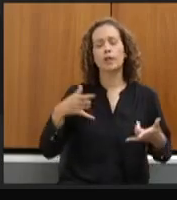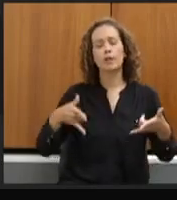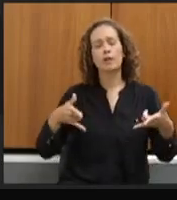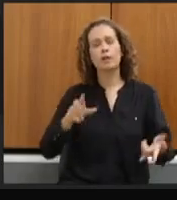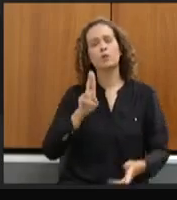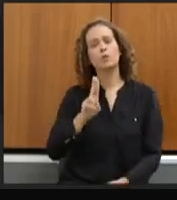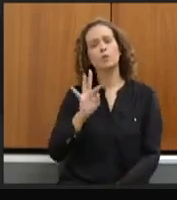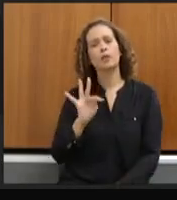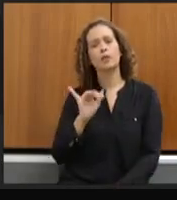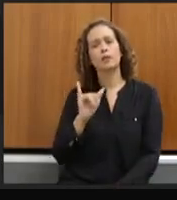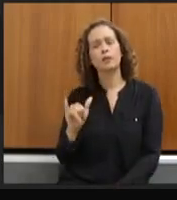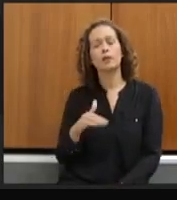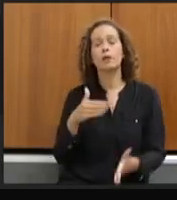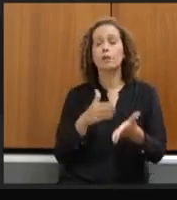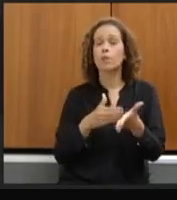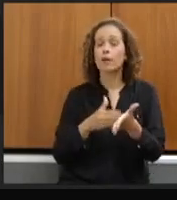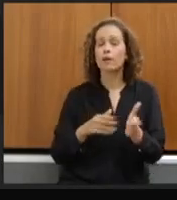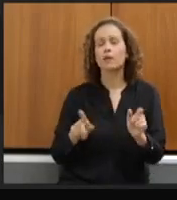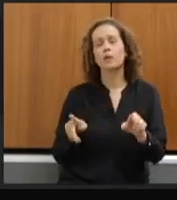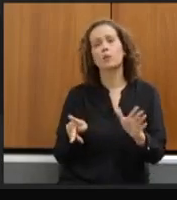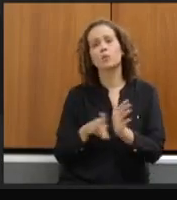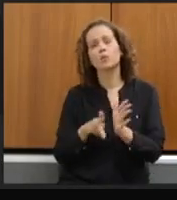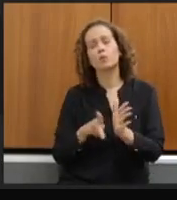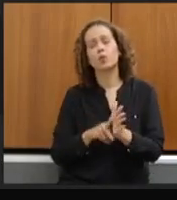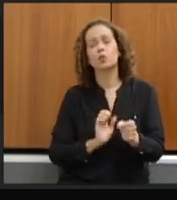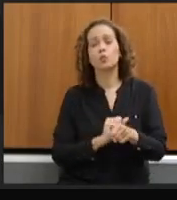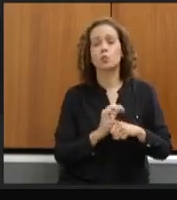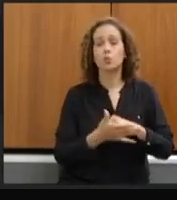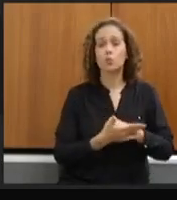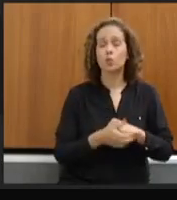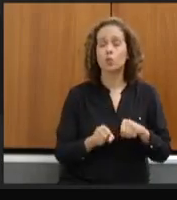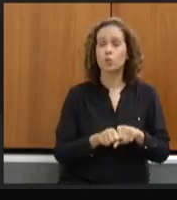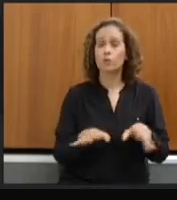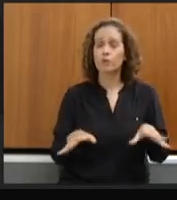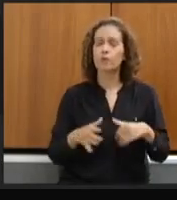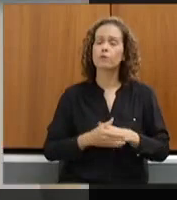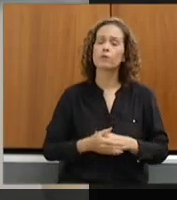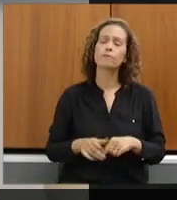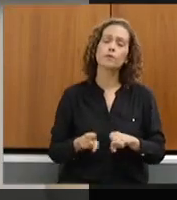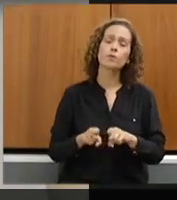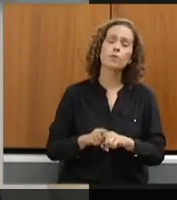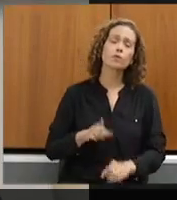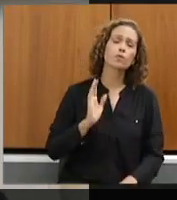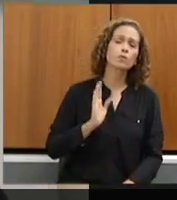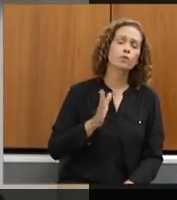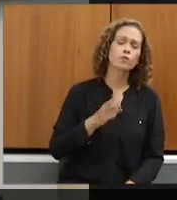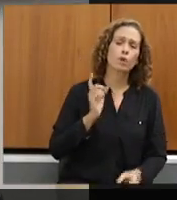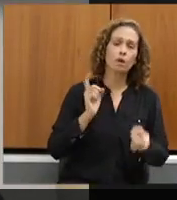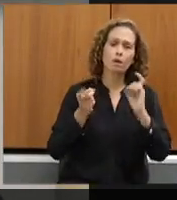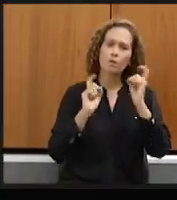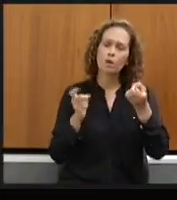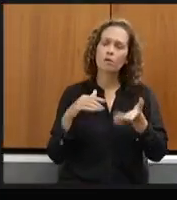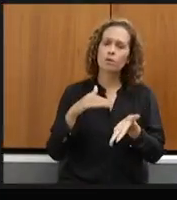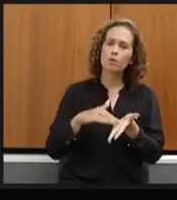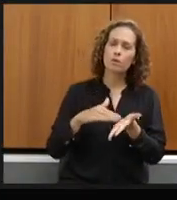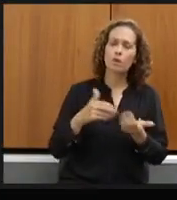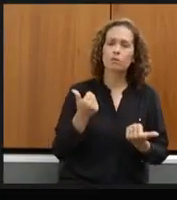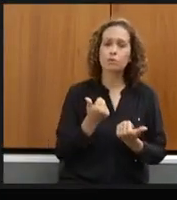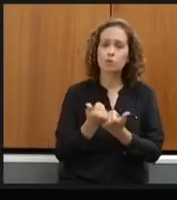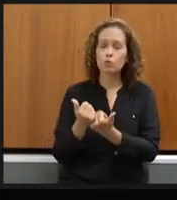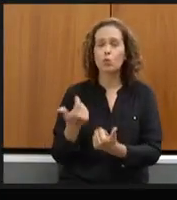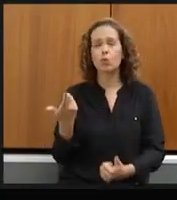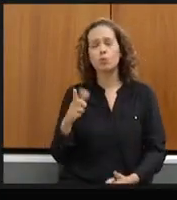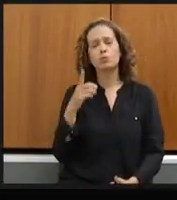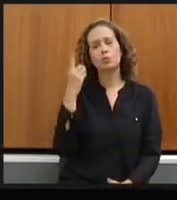a questão do convide nós já entregamos já tivemos audiência com seu secretário adjunto acho que outros deputados